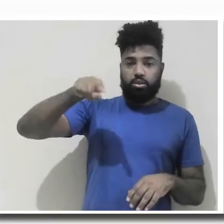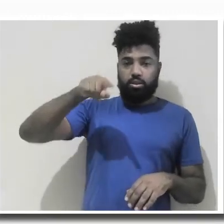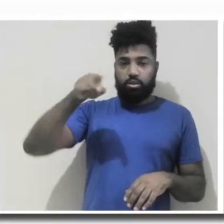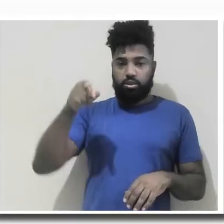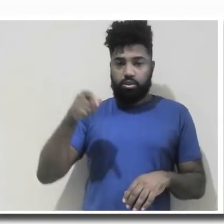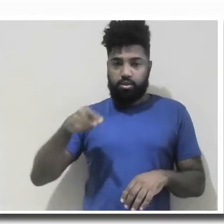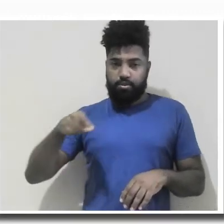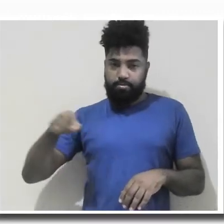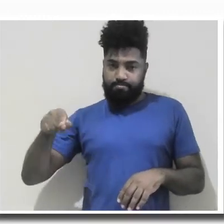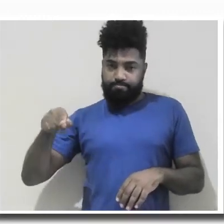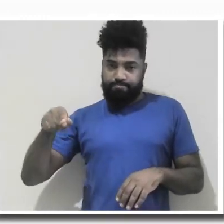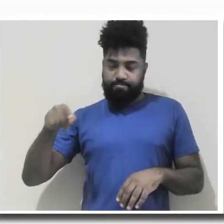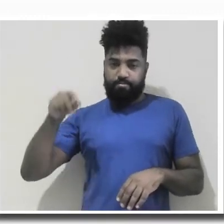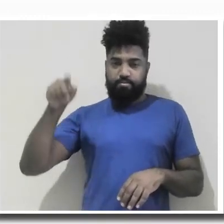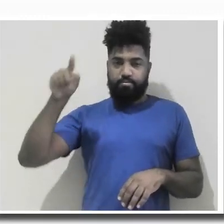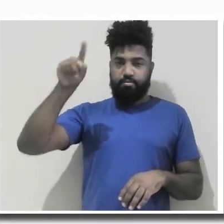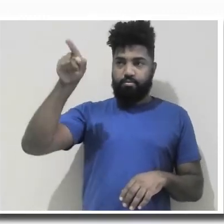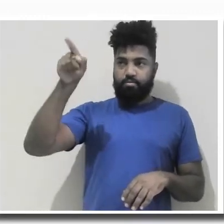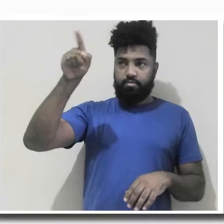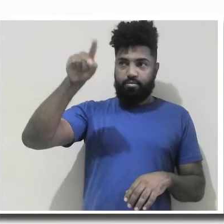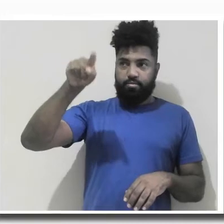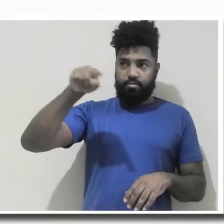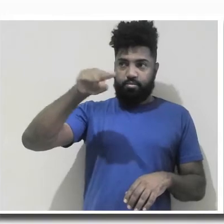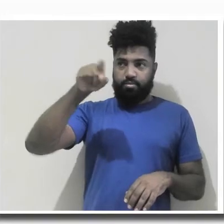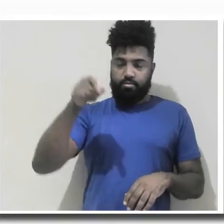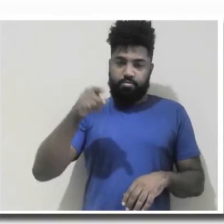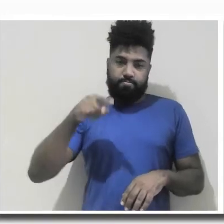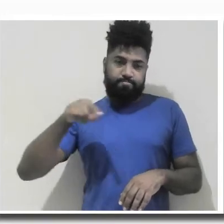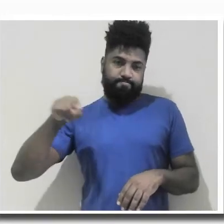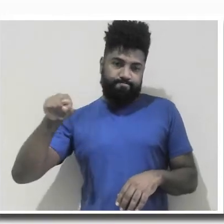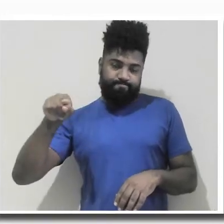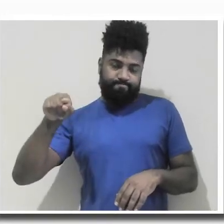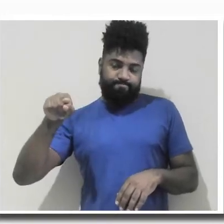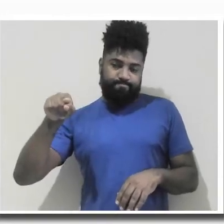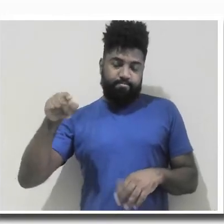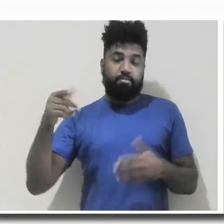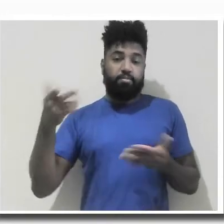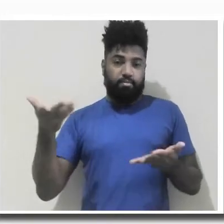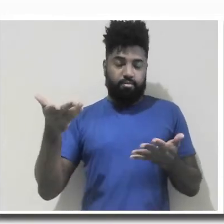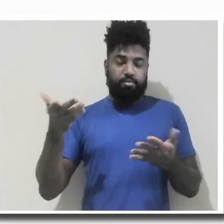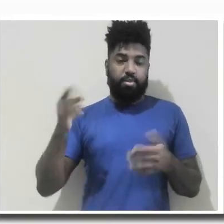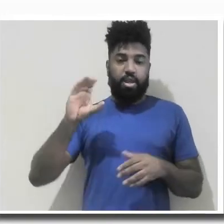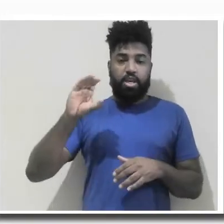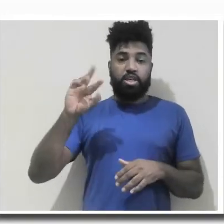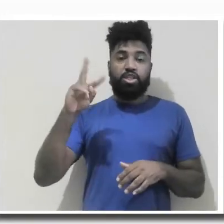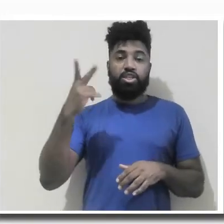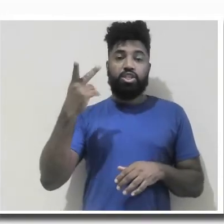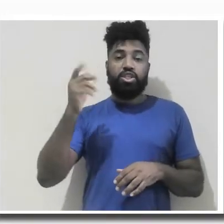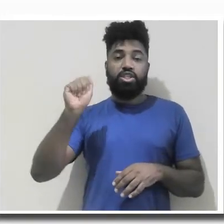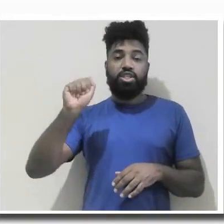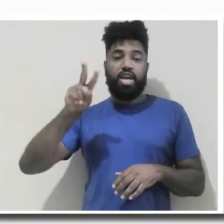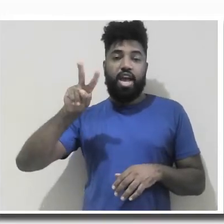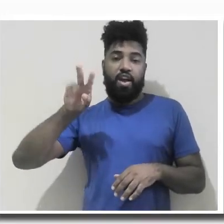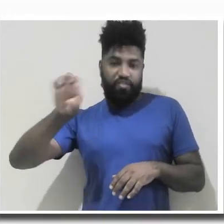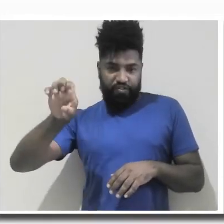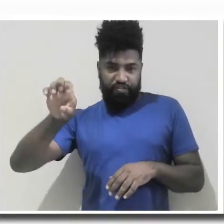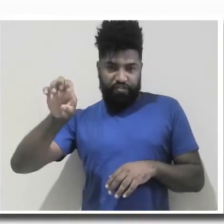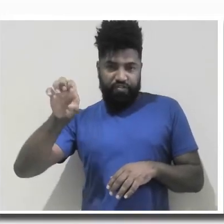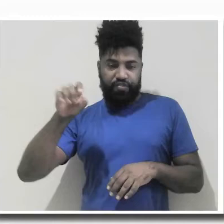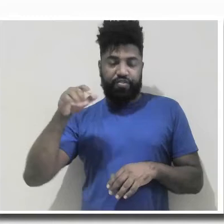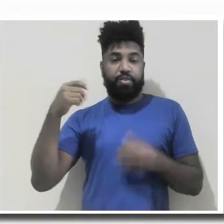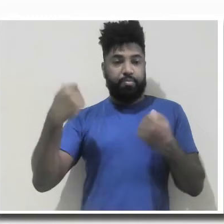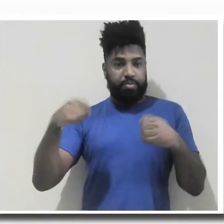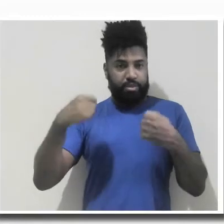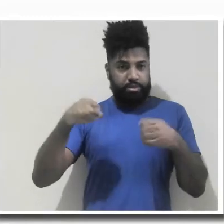chaves, tá? Então, todo conjunto eu preciso utilizar a notação de chaves para listar